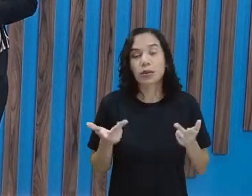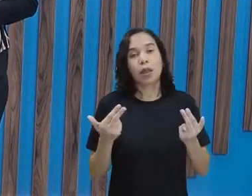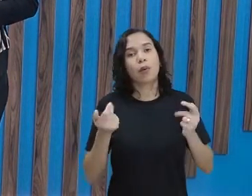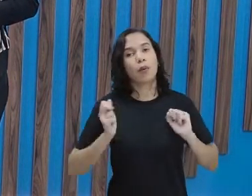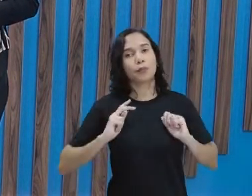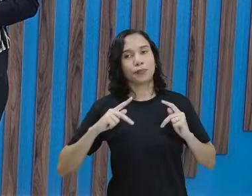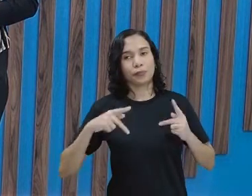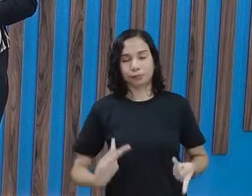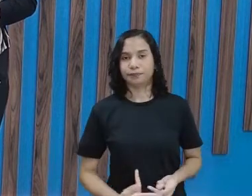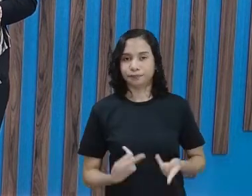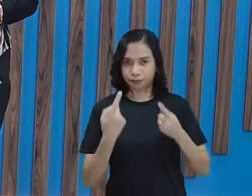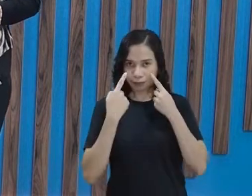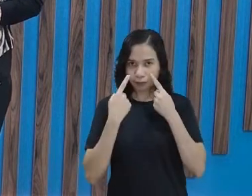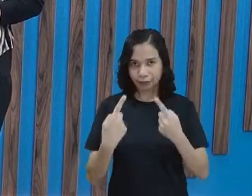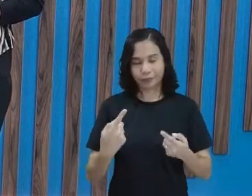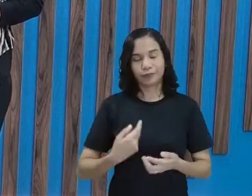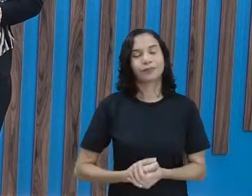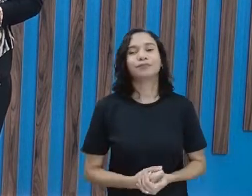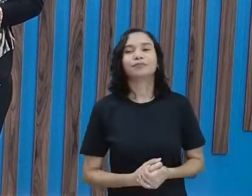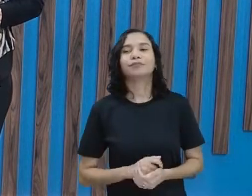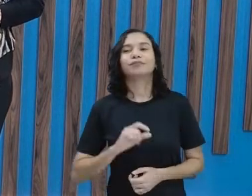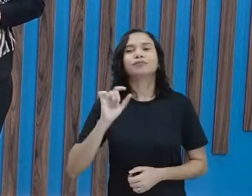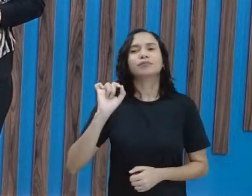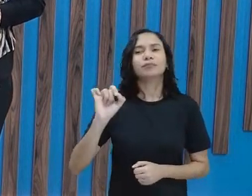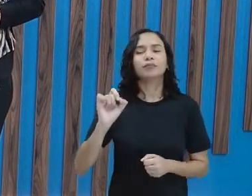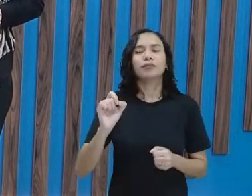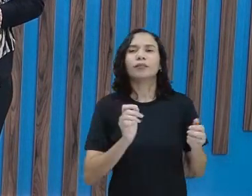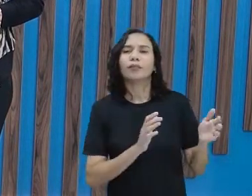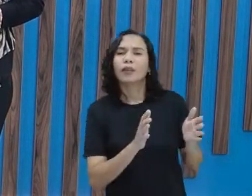tá certo? Em que